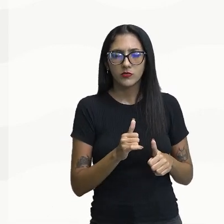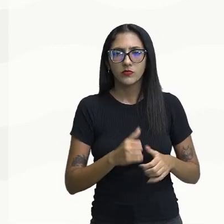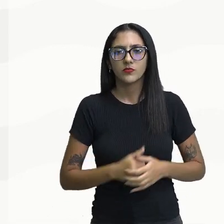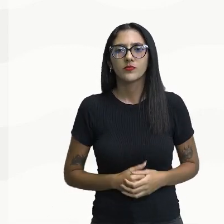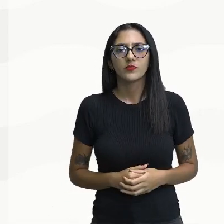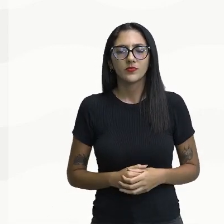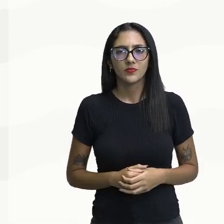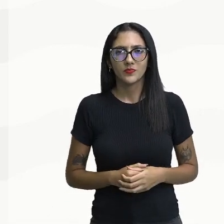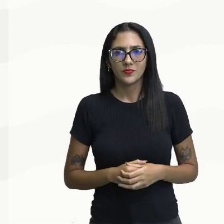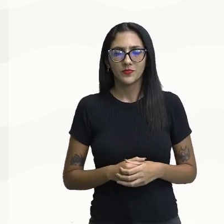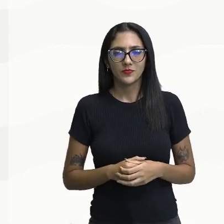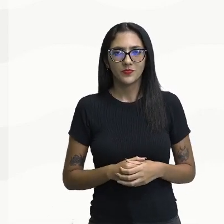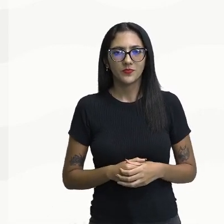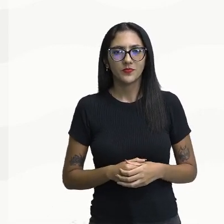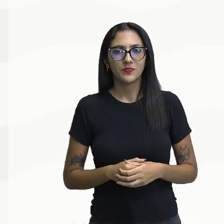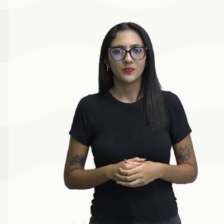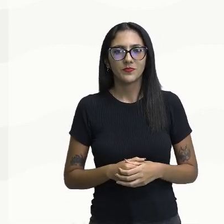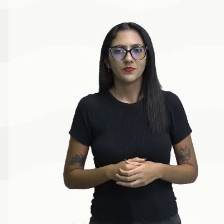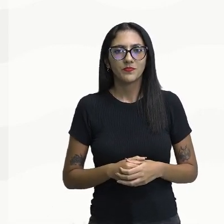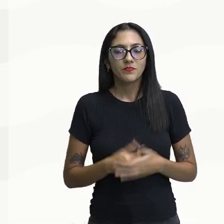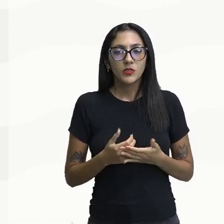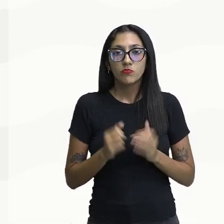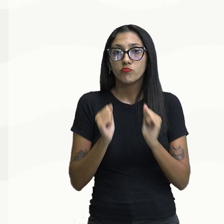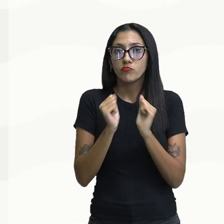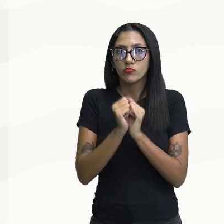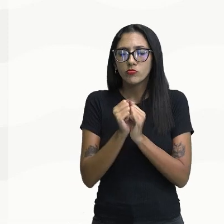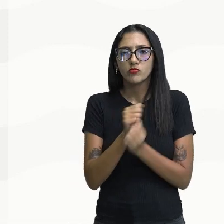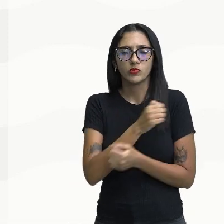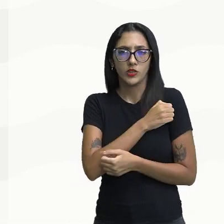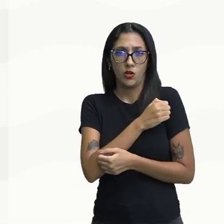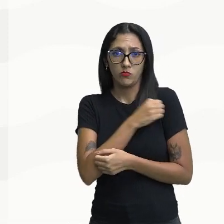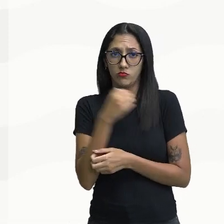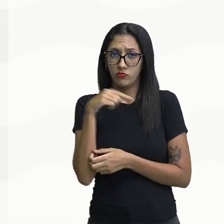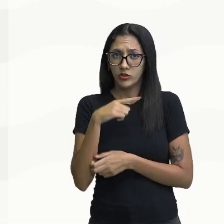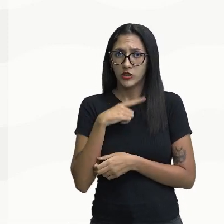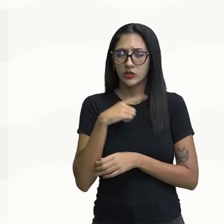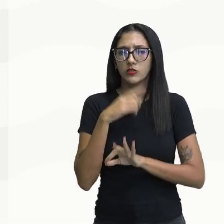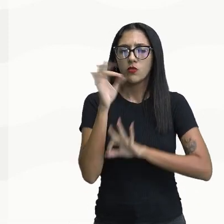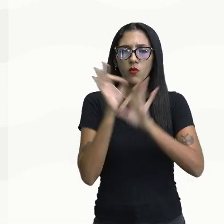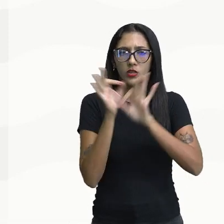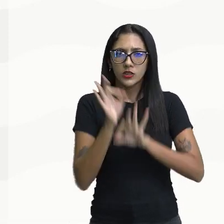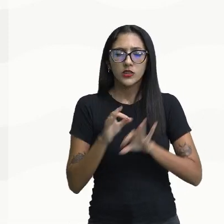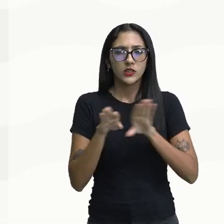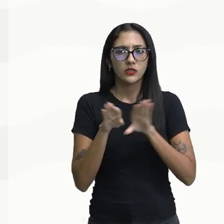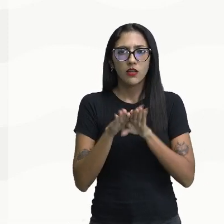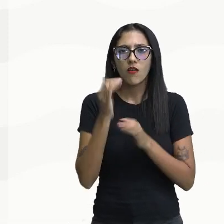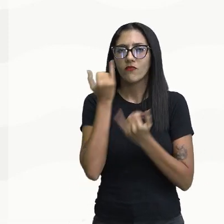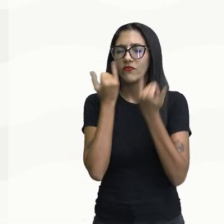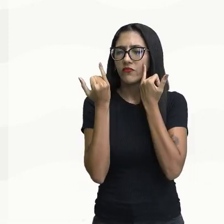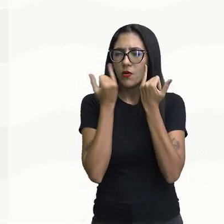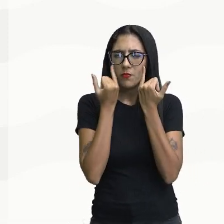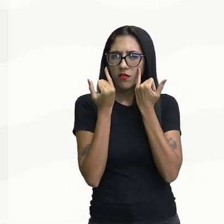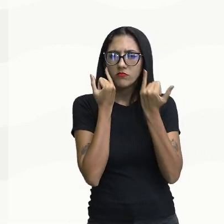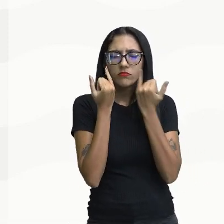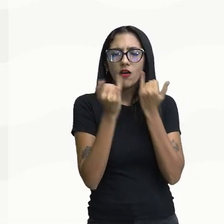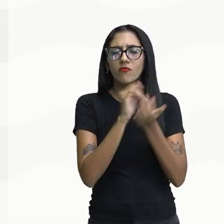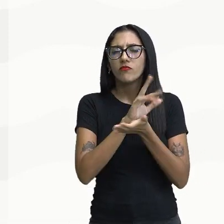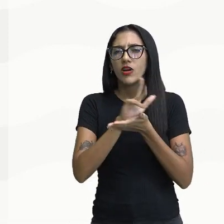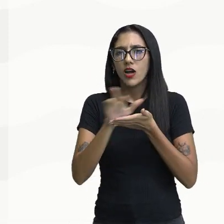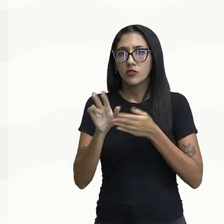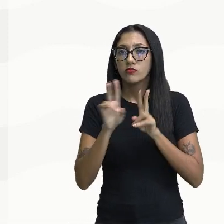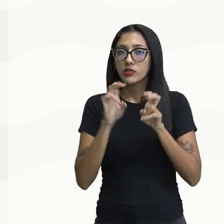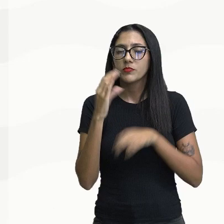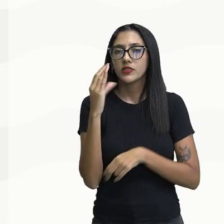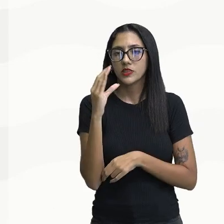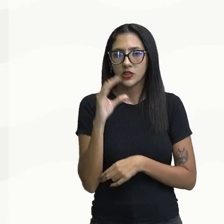só, nós aqui com os alunos estamos elaborando e difundindo materiais de divulgação científica.